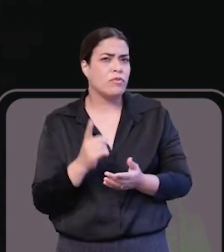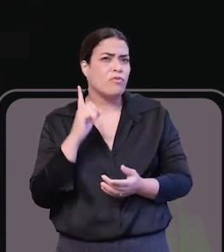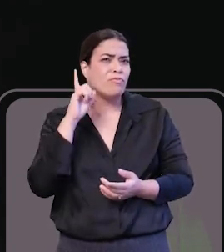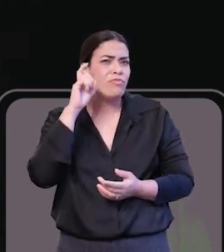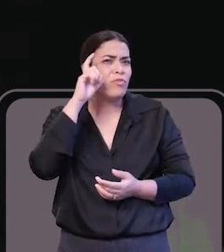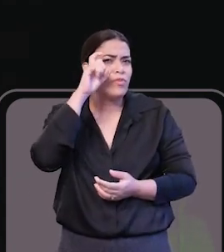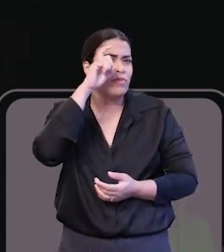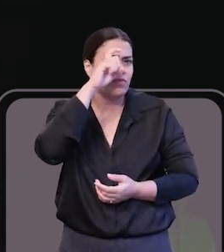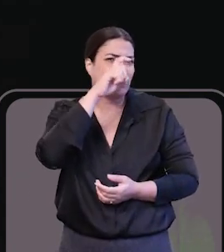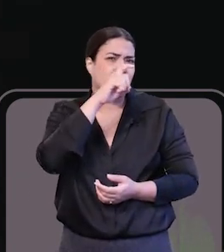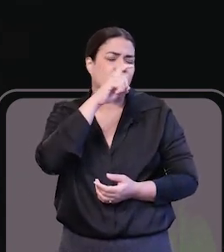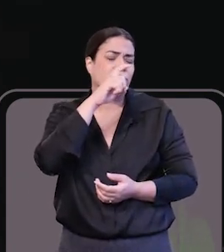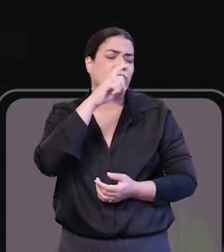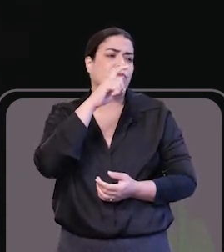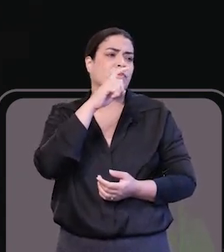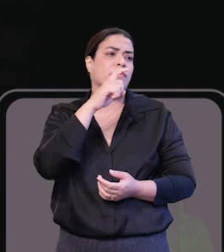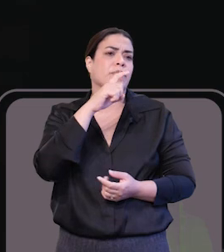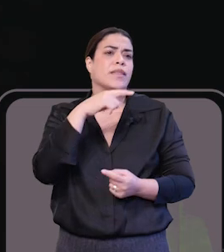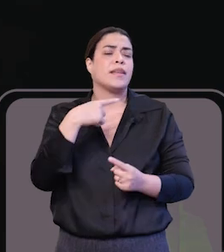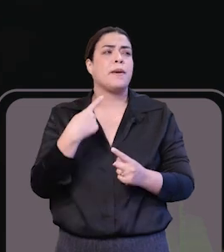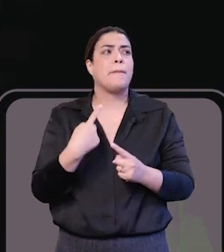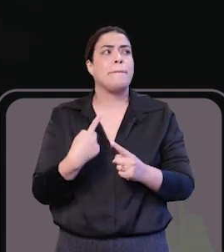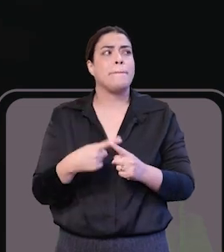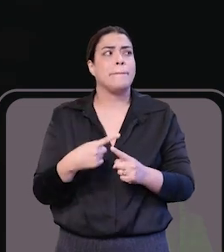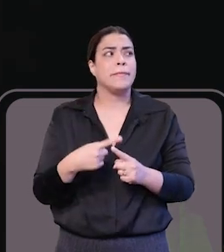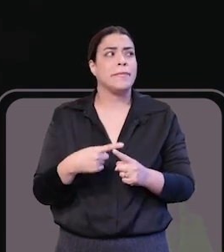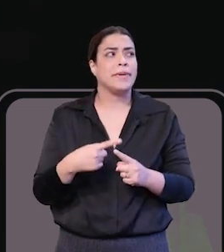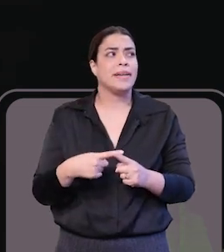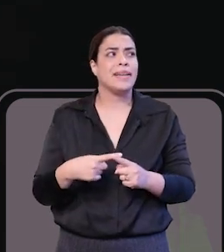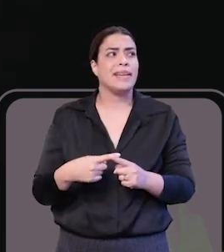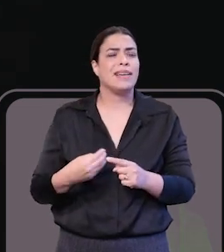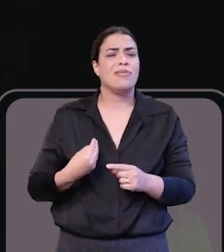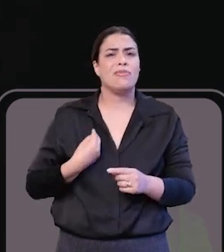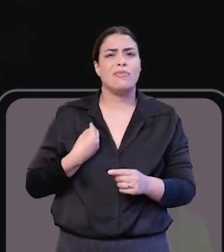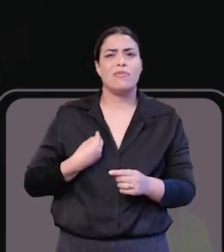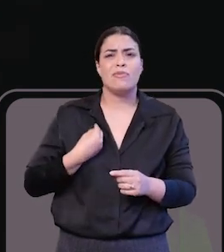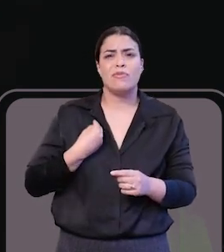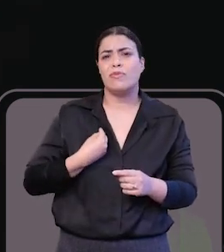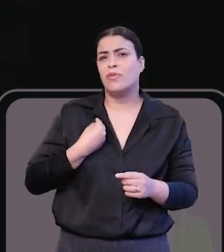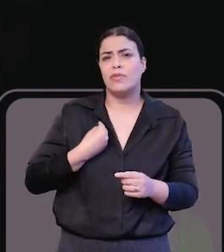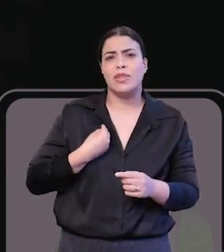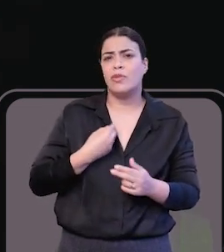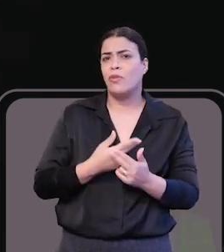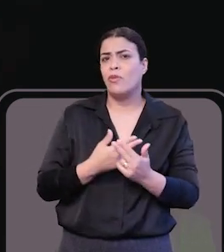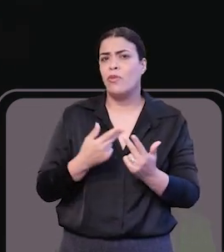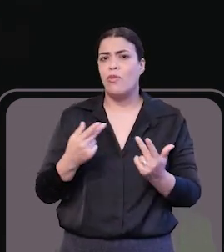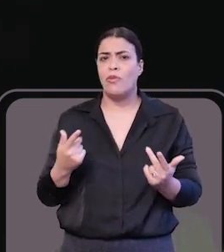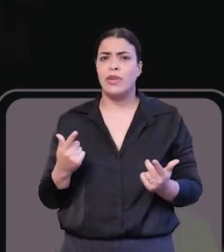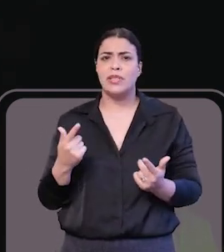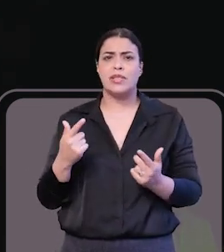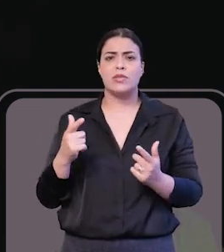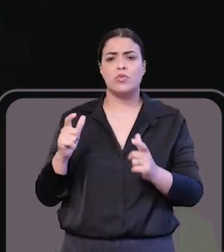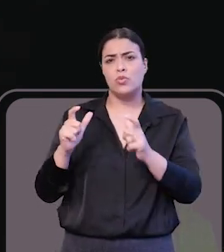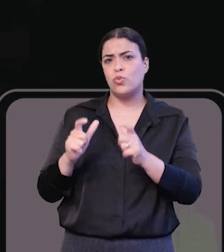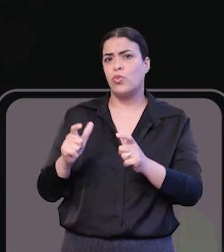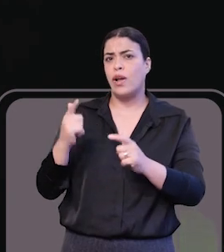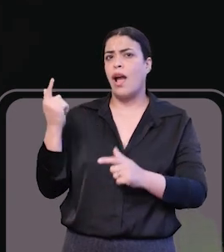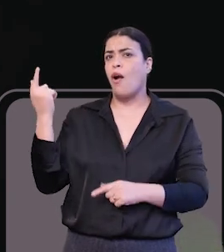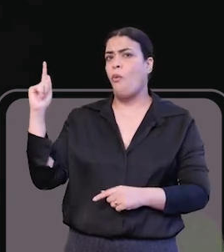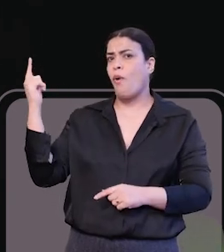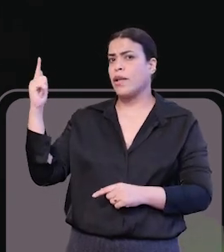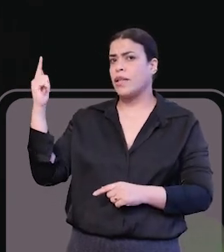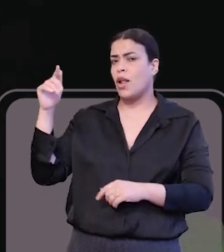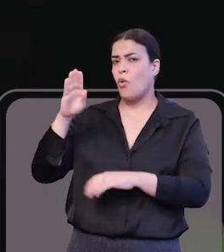algumas dificuldades né algumas questões que eu vivir porque eu vivia em Guadalupe